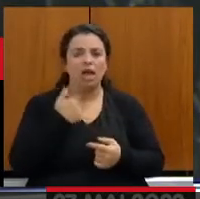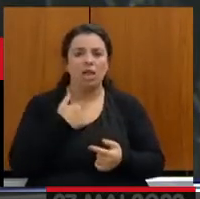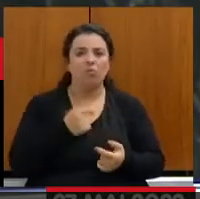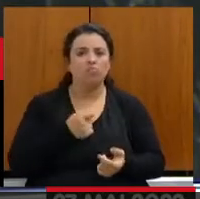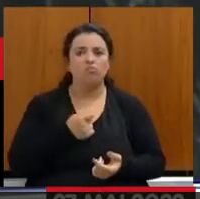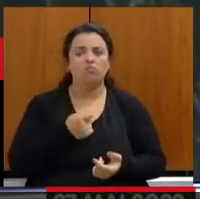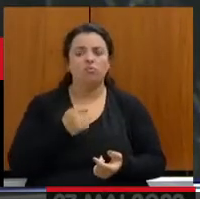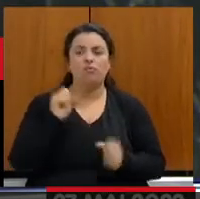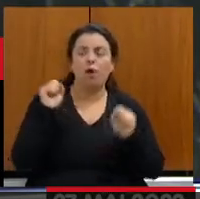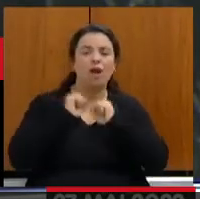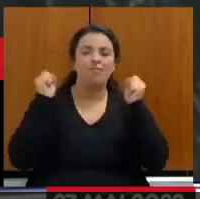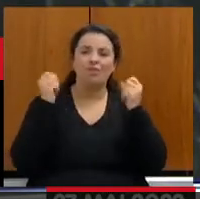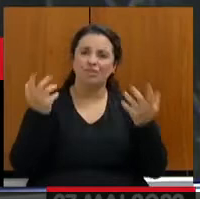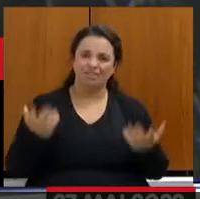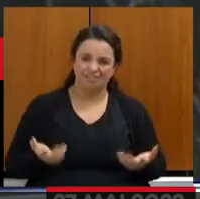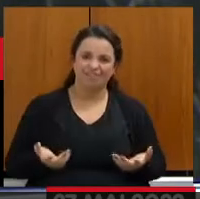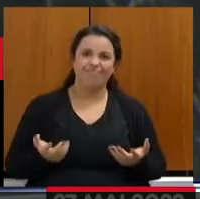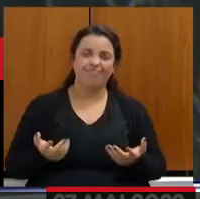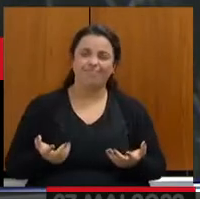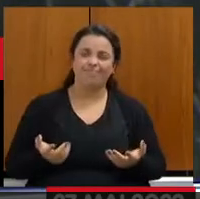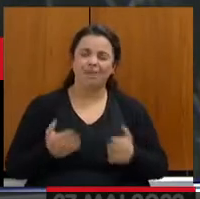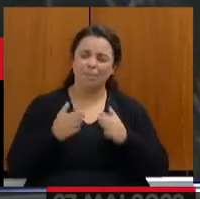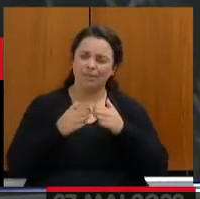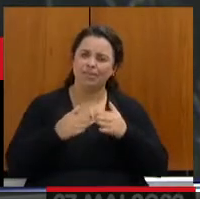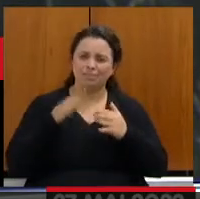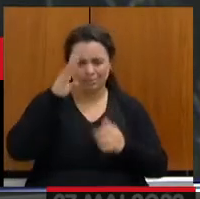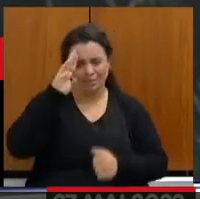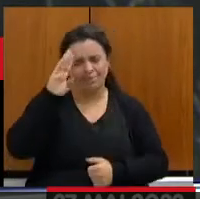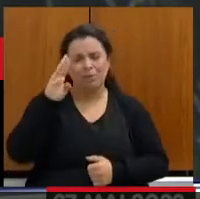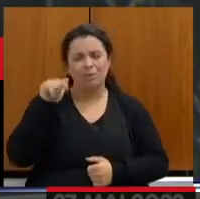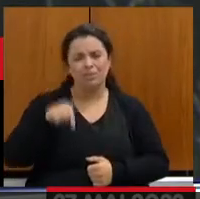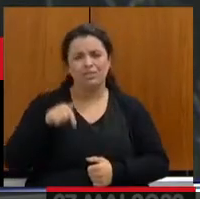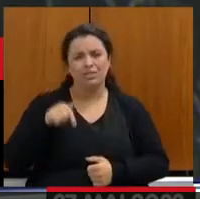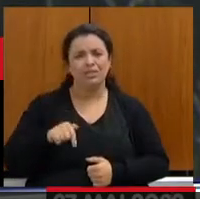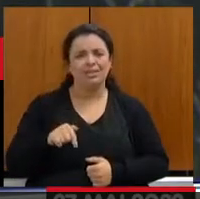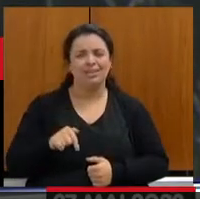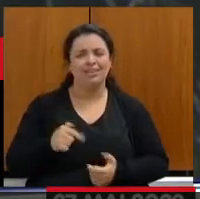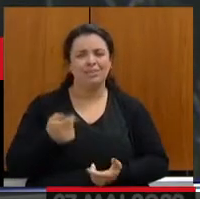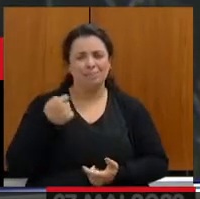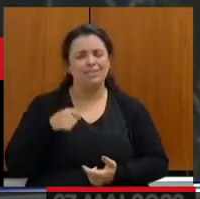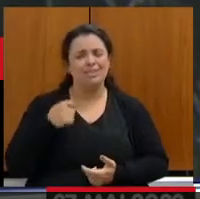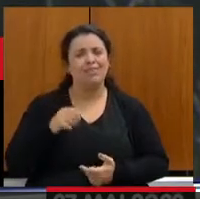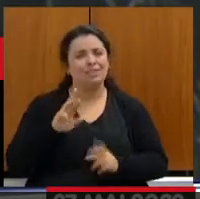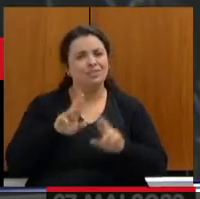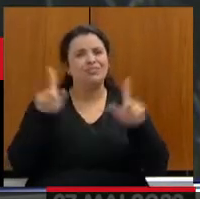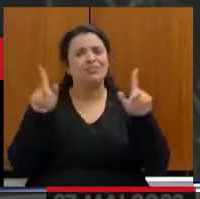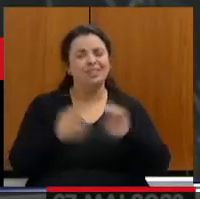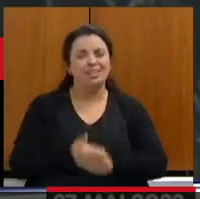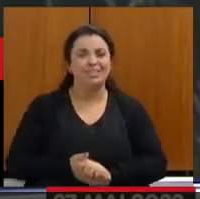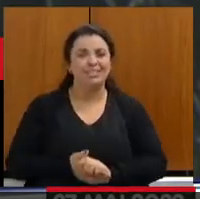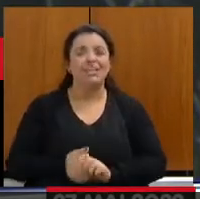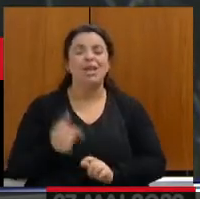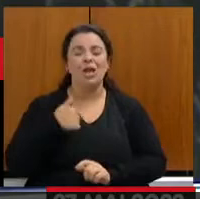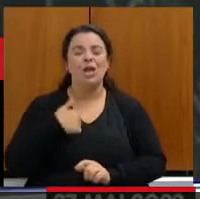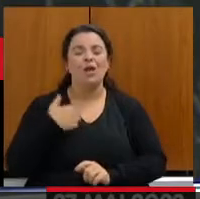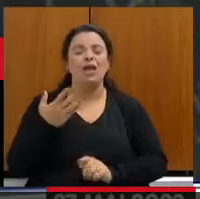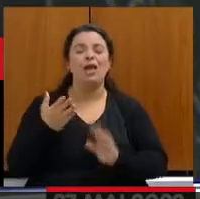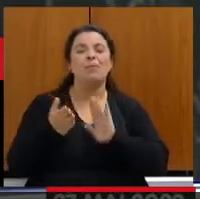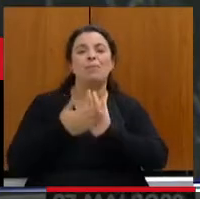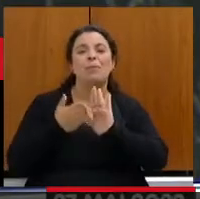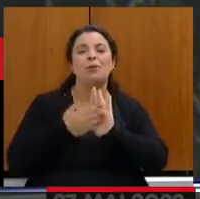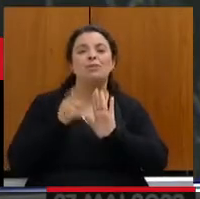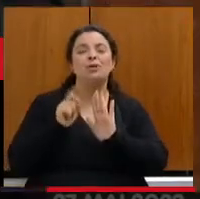deveria ser assim então eu quero propor aqui também ousar propor um quilombo eleitoral